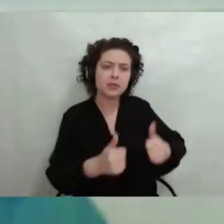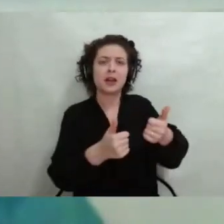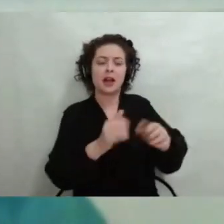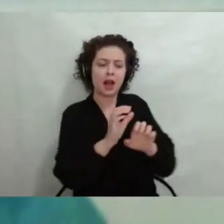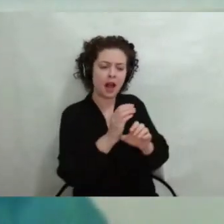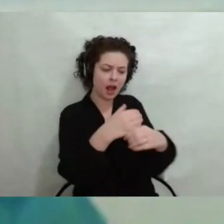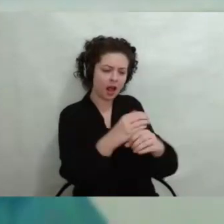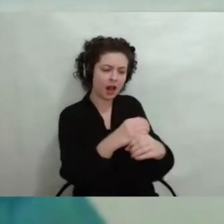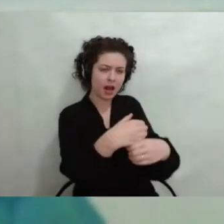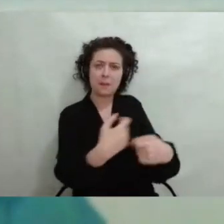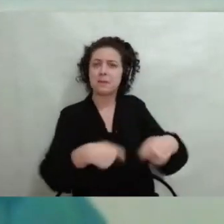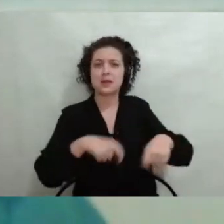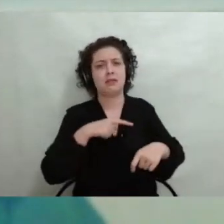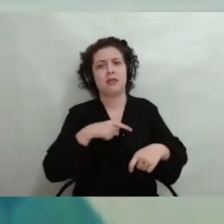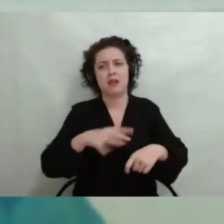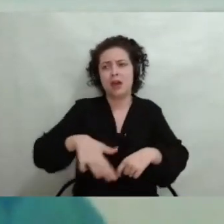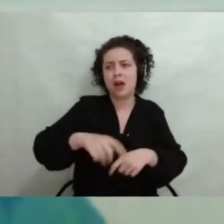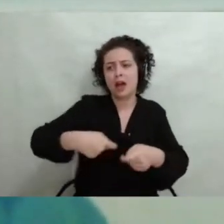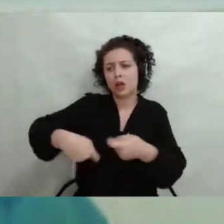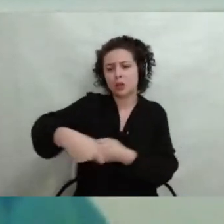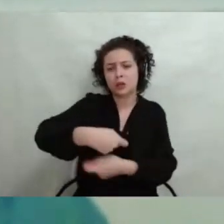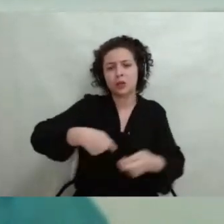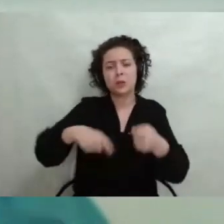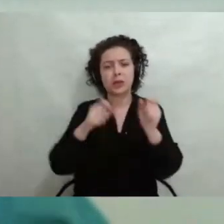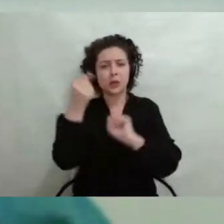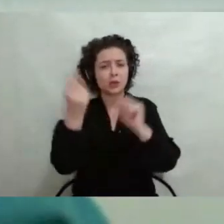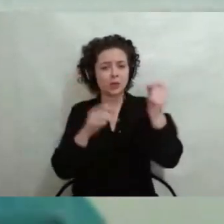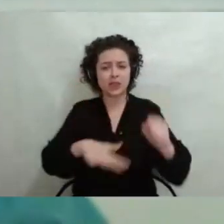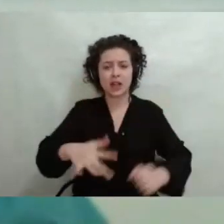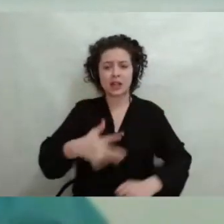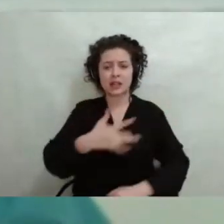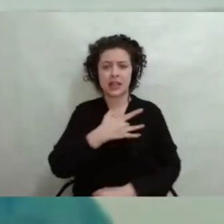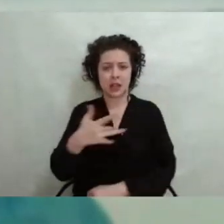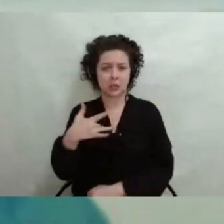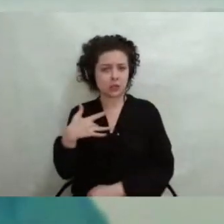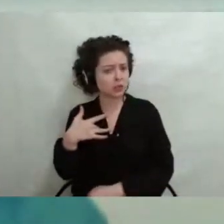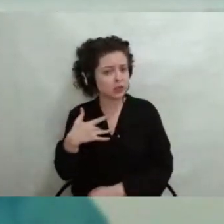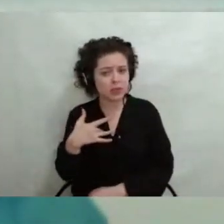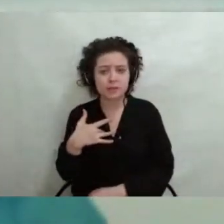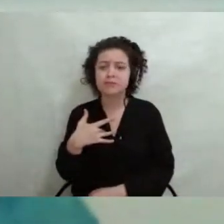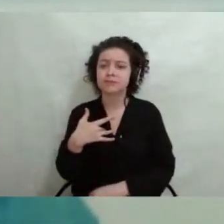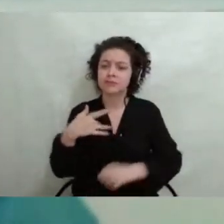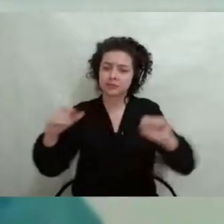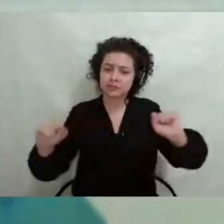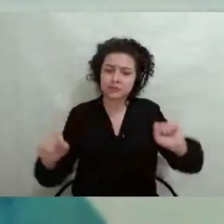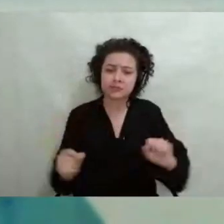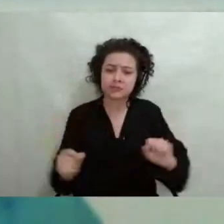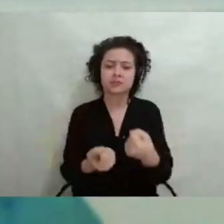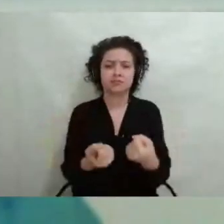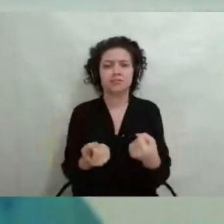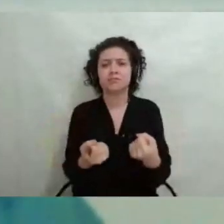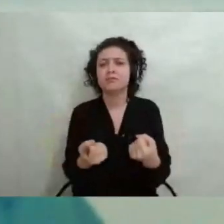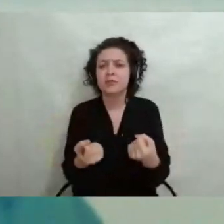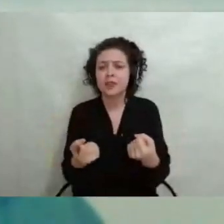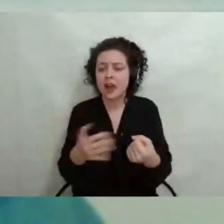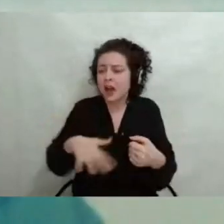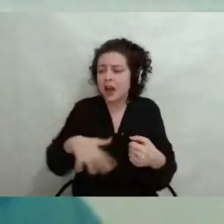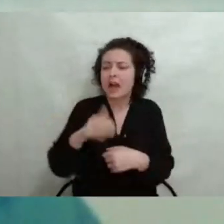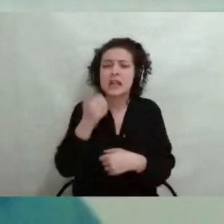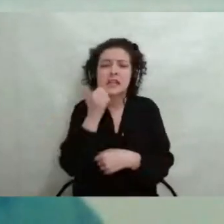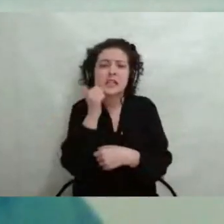ao complexo econômico industrial da saúde, pelo reforço a toda a área de ciência e